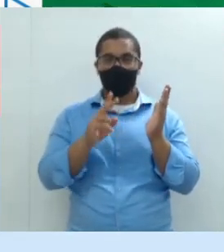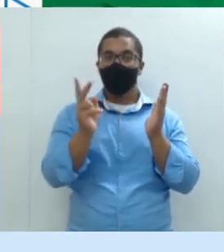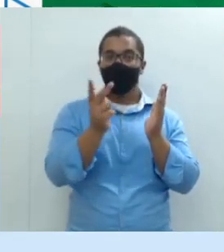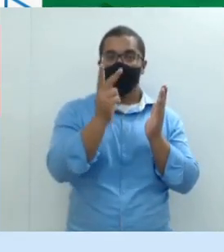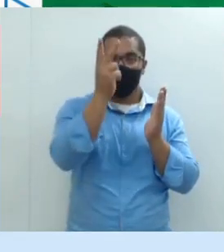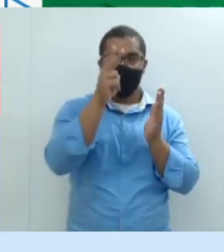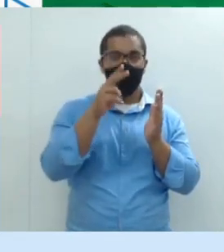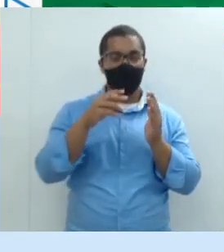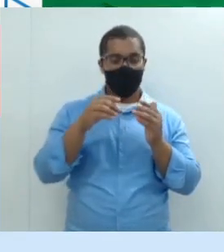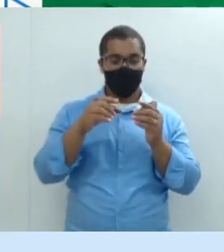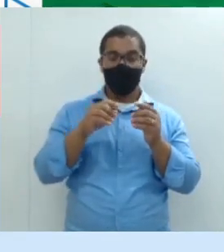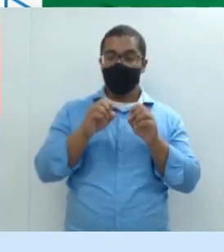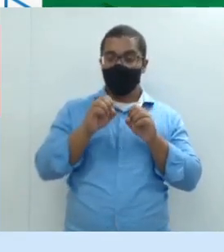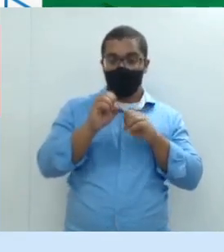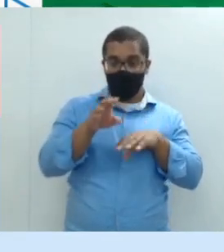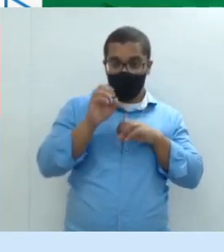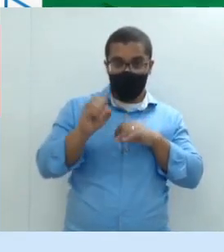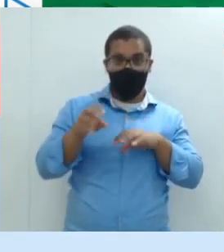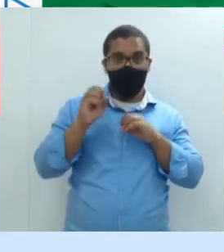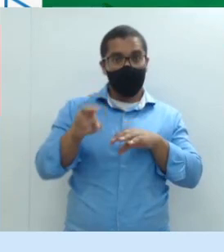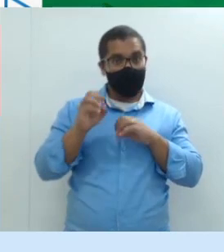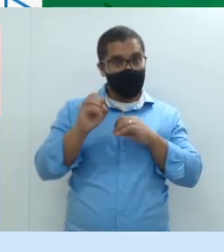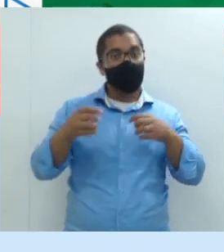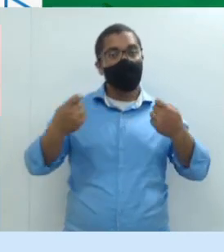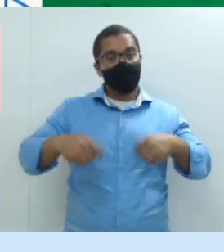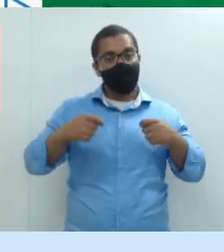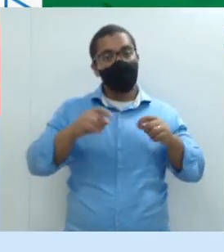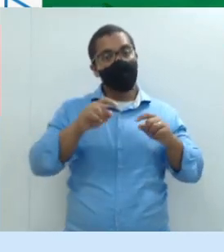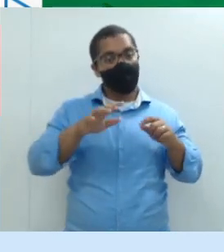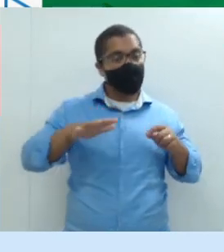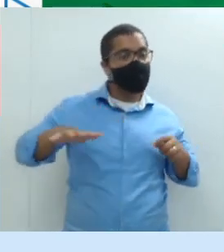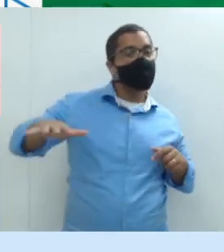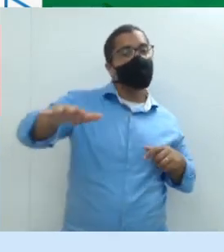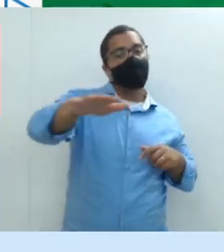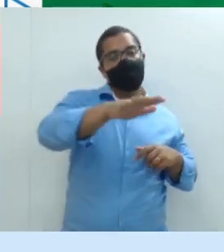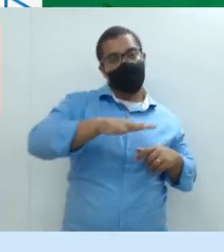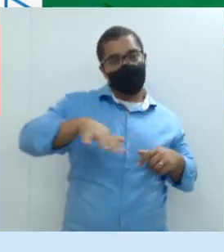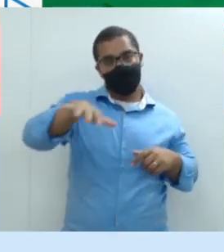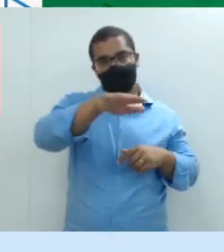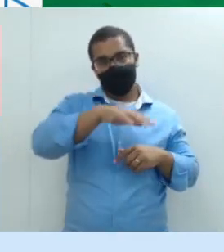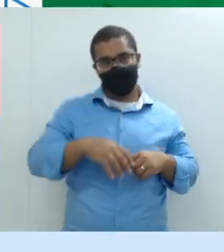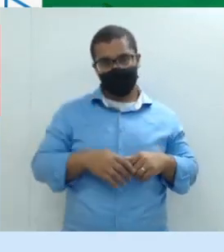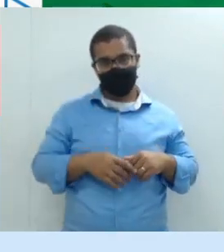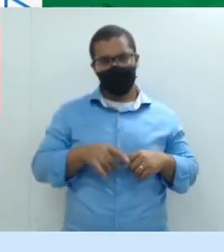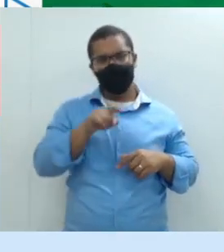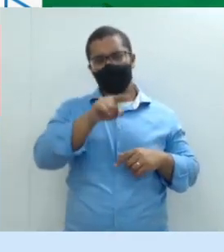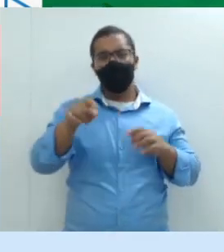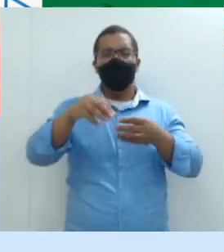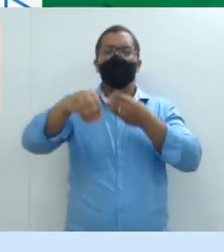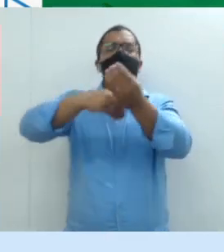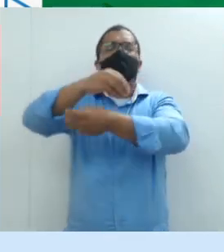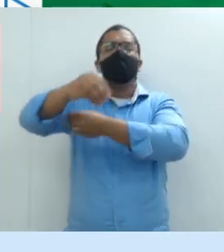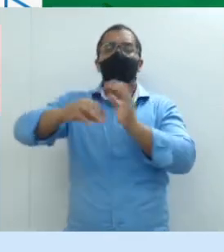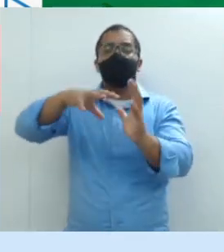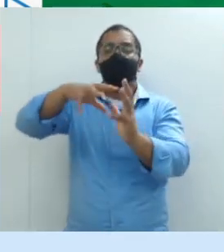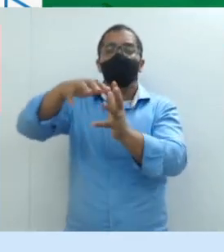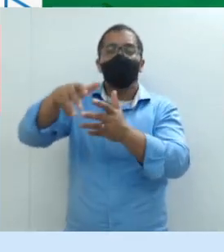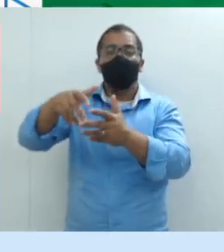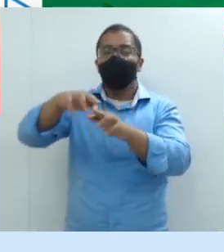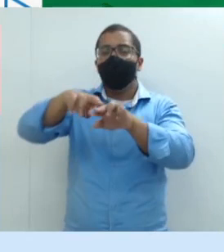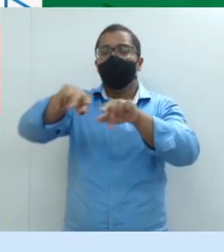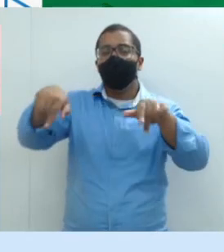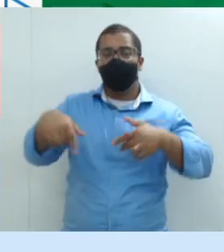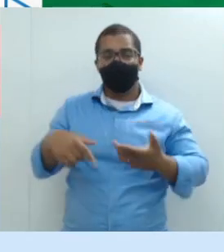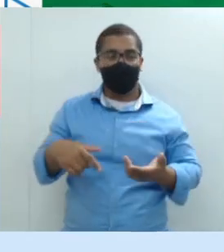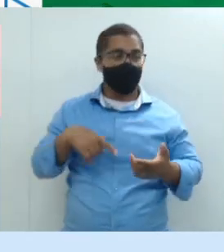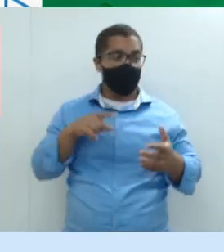serão perpassados, né, a essas pessoas que estão ali recolhidas daquela vida mundana, né, afastadas daquela